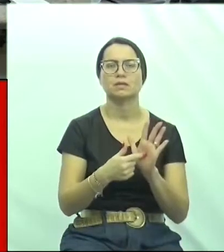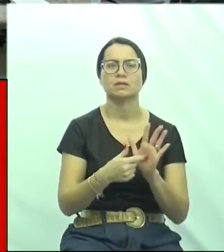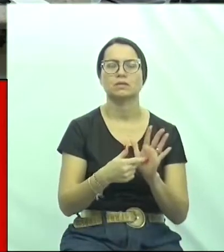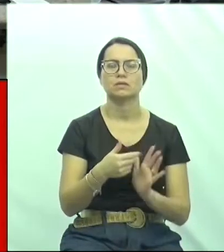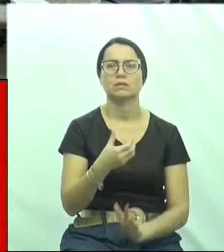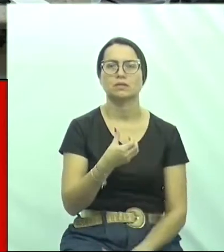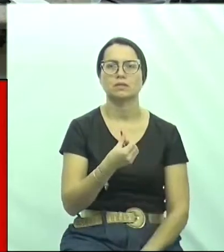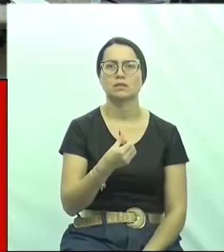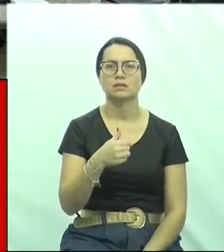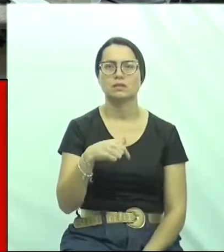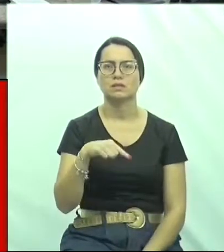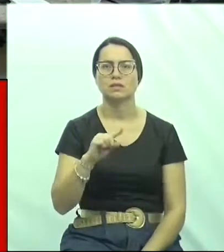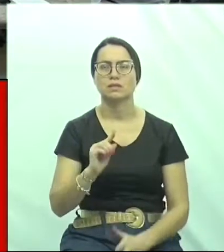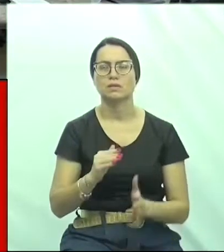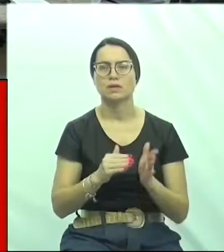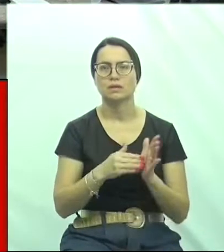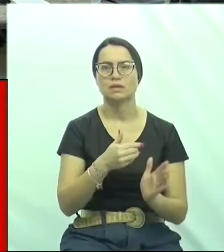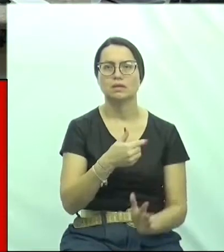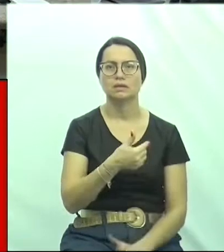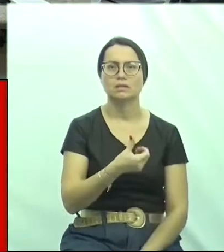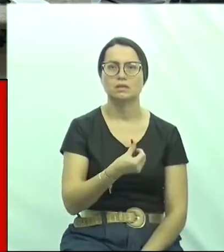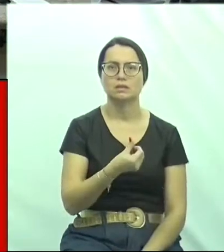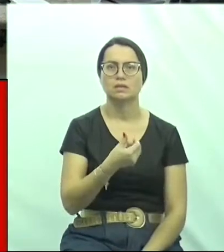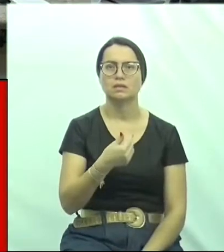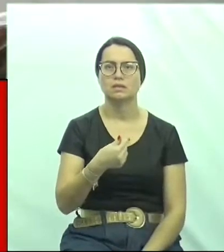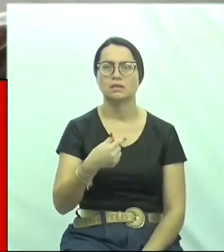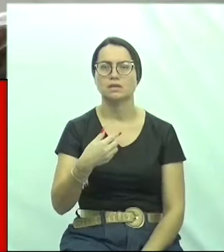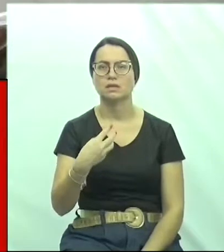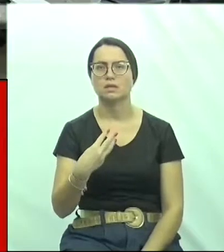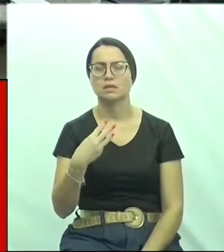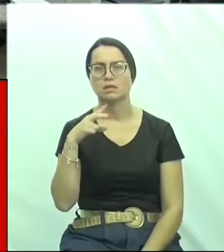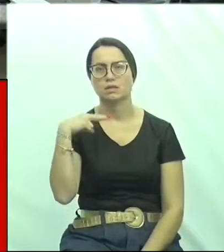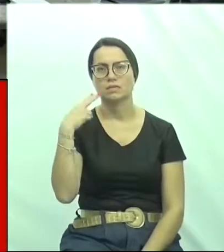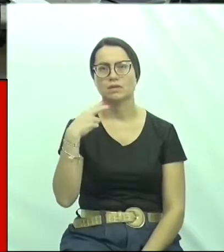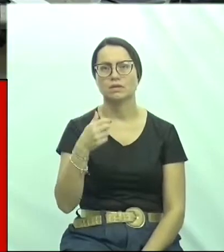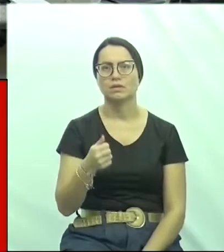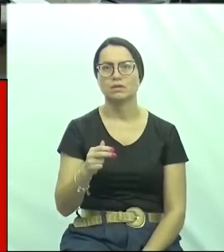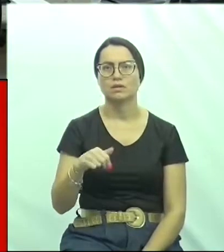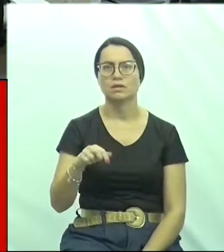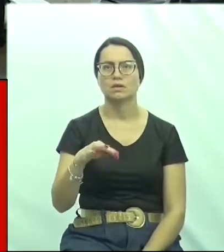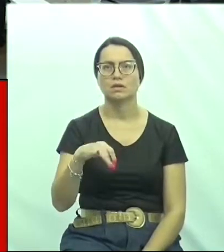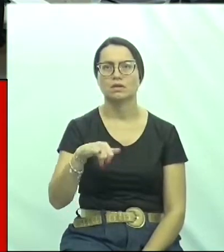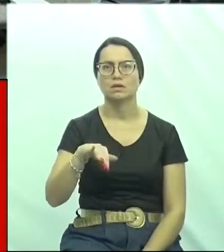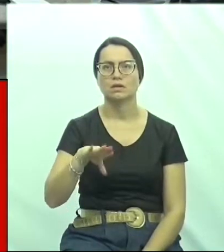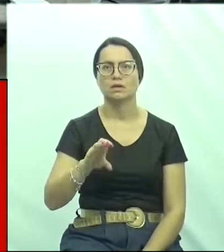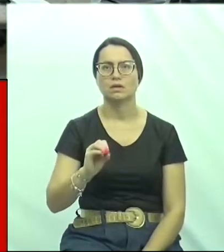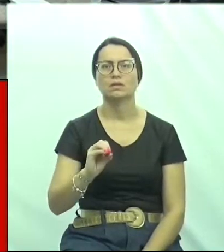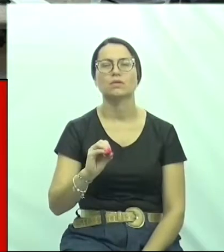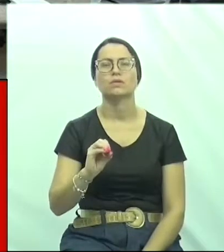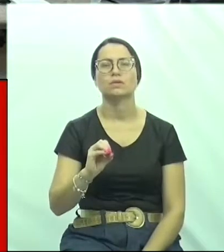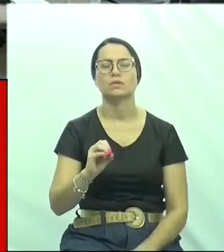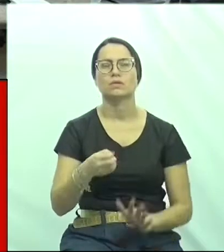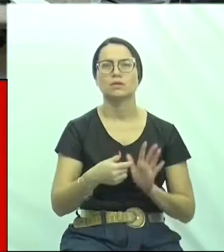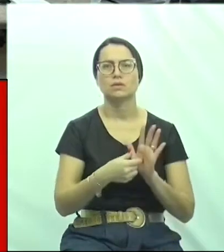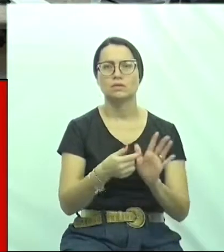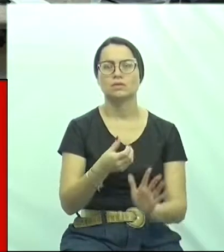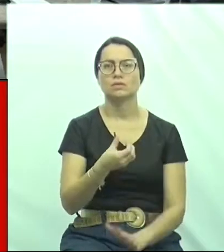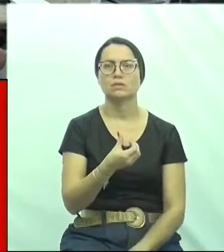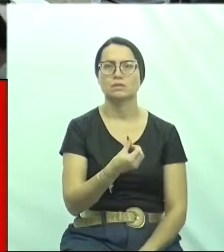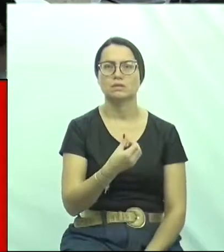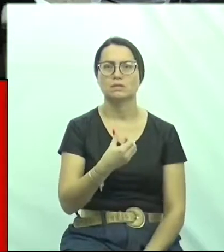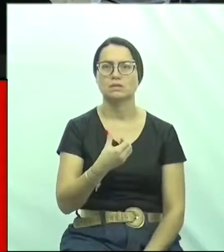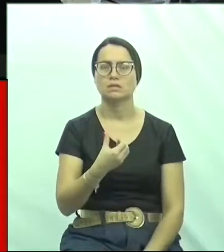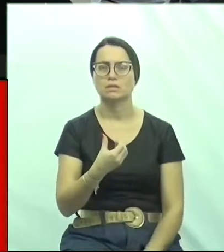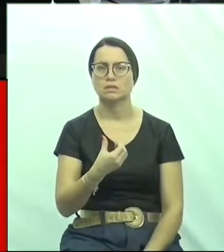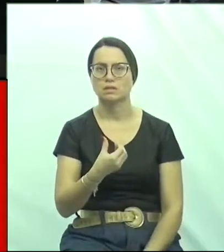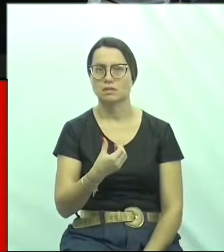até 673/22, de autoria do vereador Antônio de Oliveira. Indicações números 674/22,